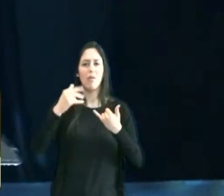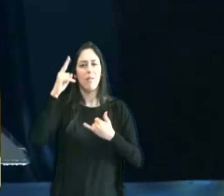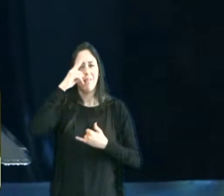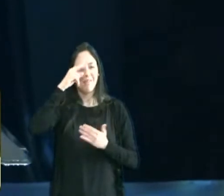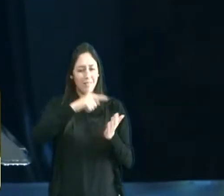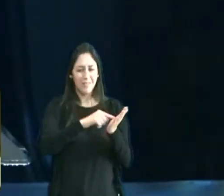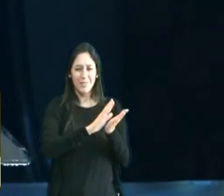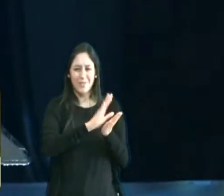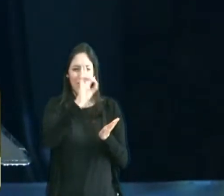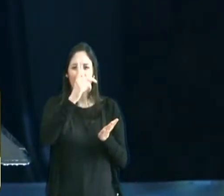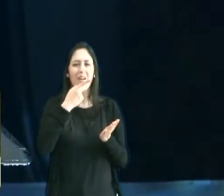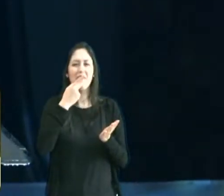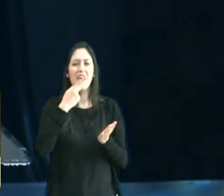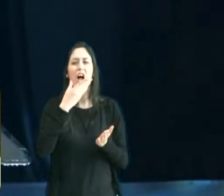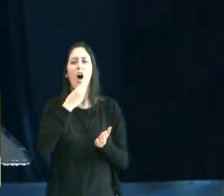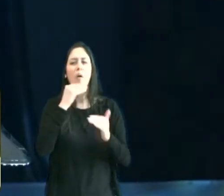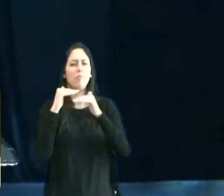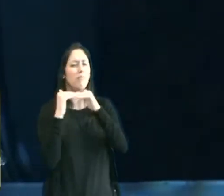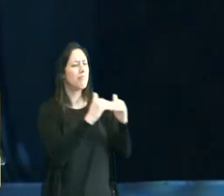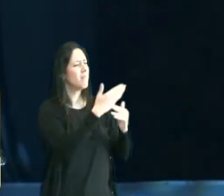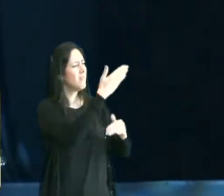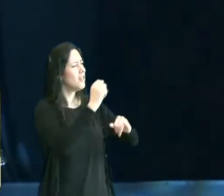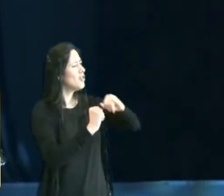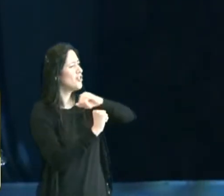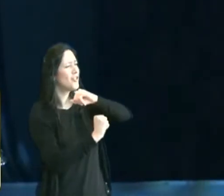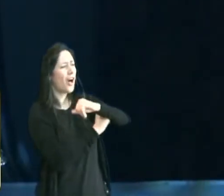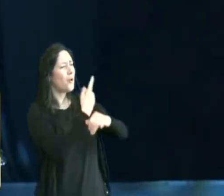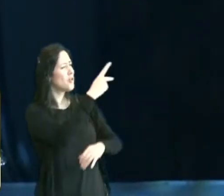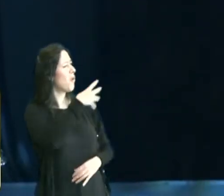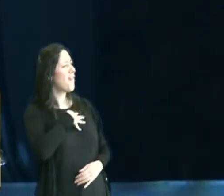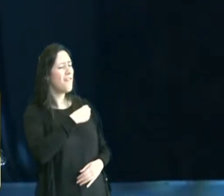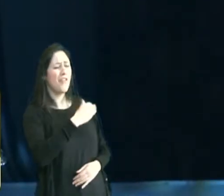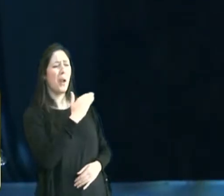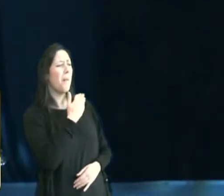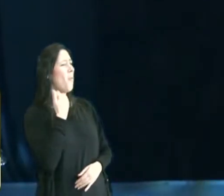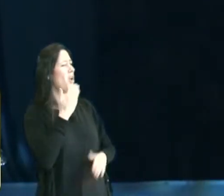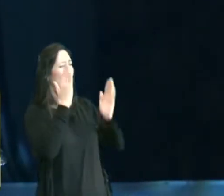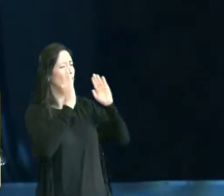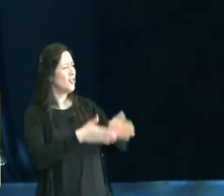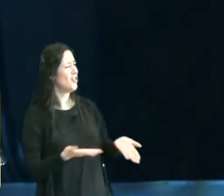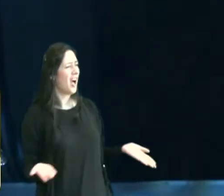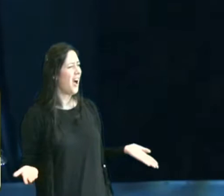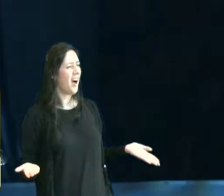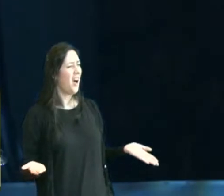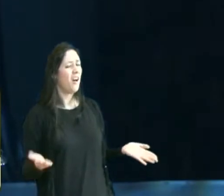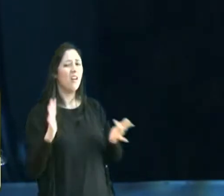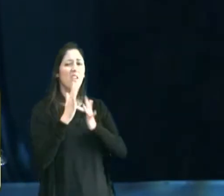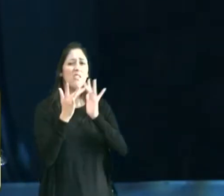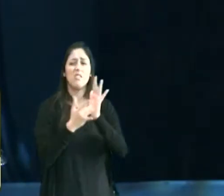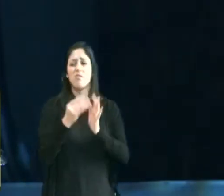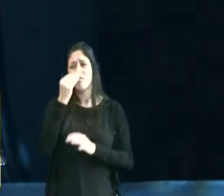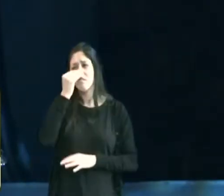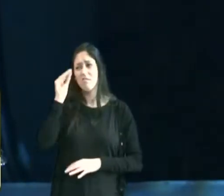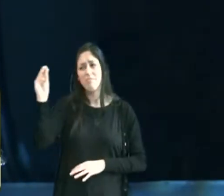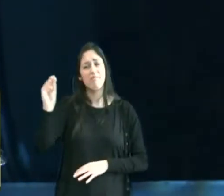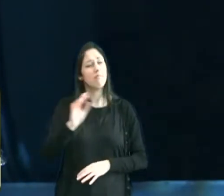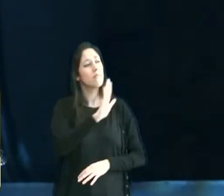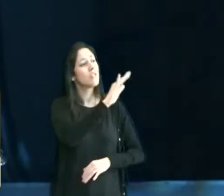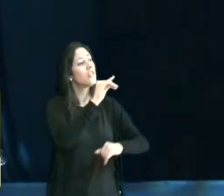tem como. Mas quando eu olho para Jesus, Ele diz: não temas, crê somente, segue